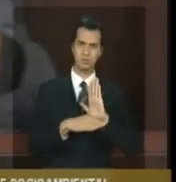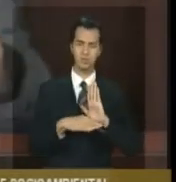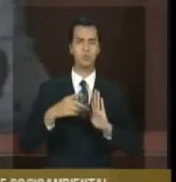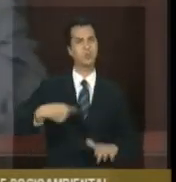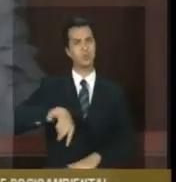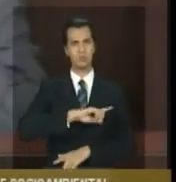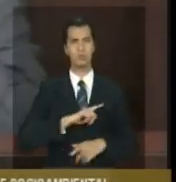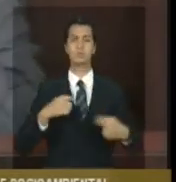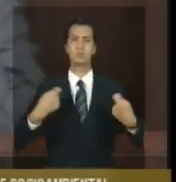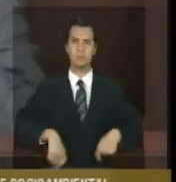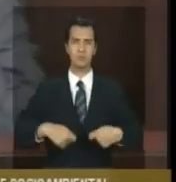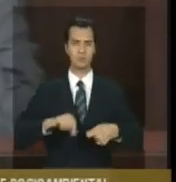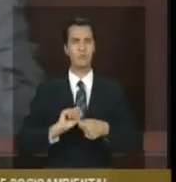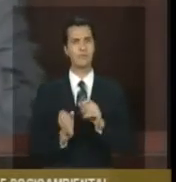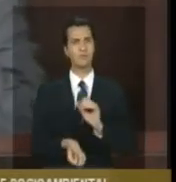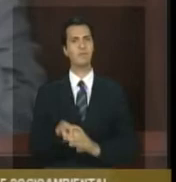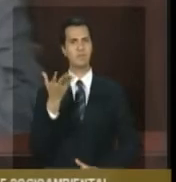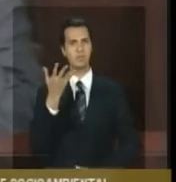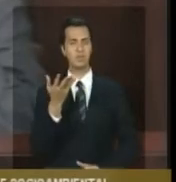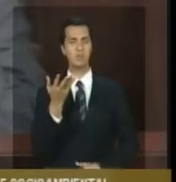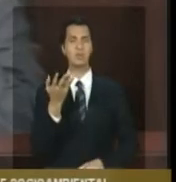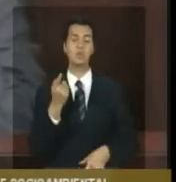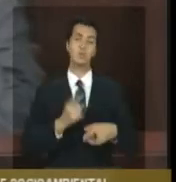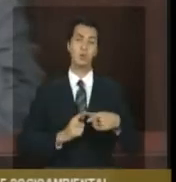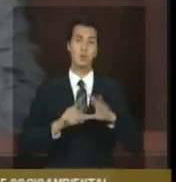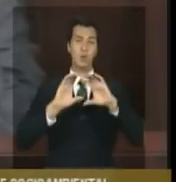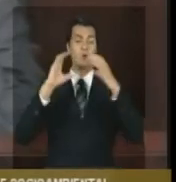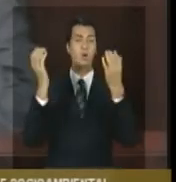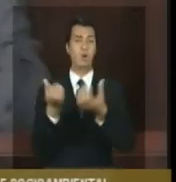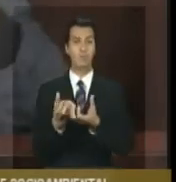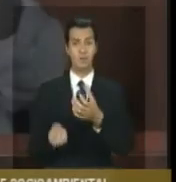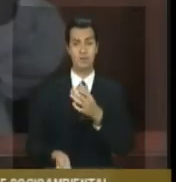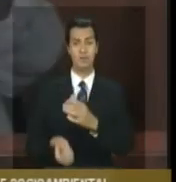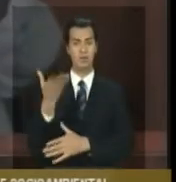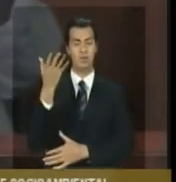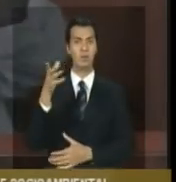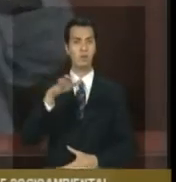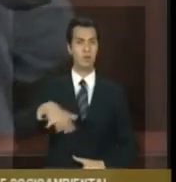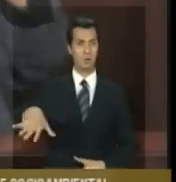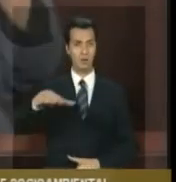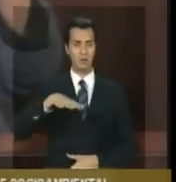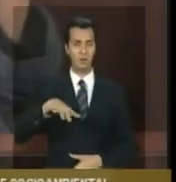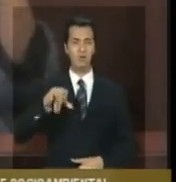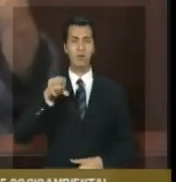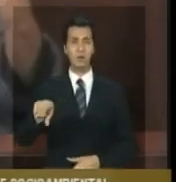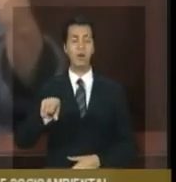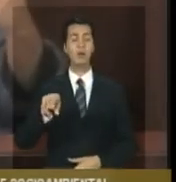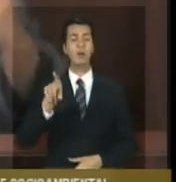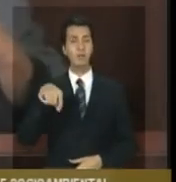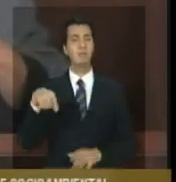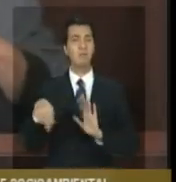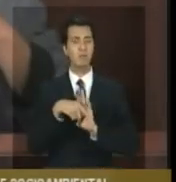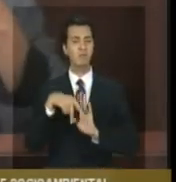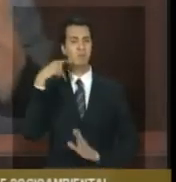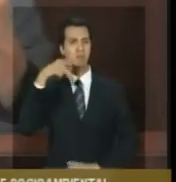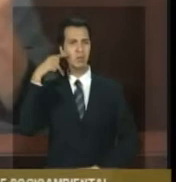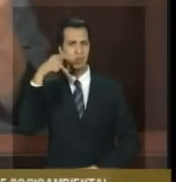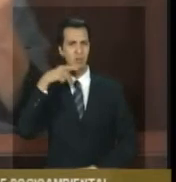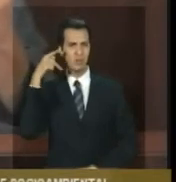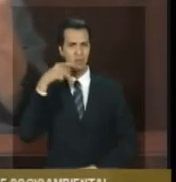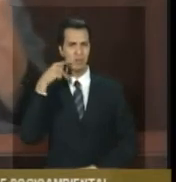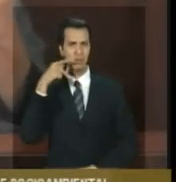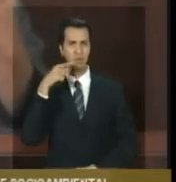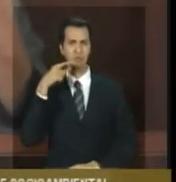fazer, independente, na minha opinião, daquilo que é a realização da conferência. A conferência é uma conferência de natureza política, ela não terá